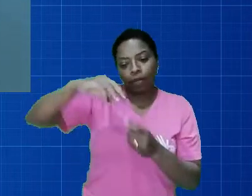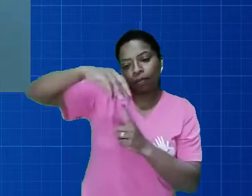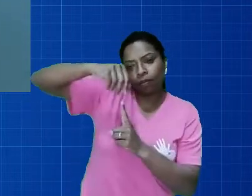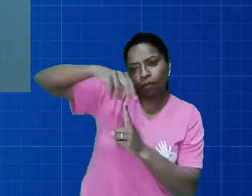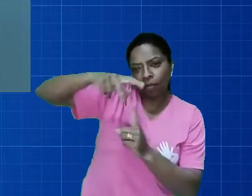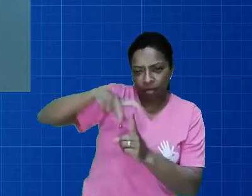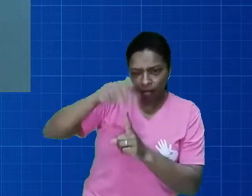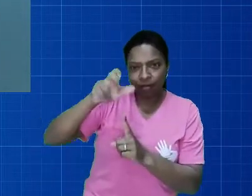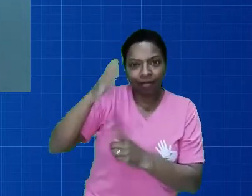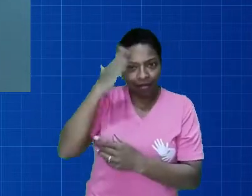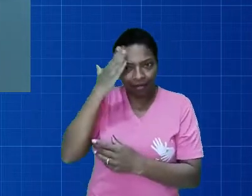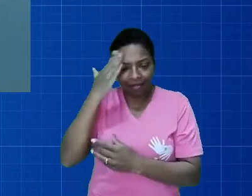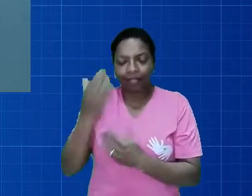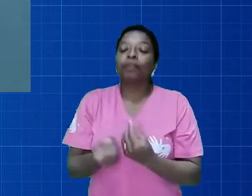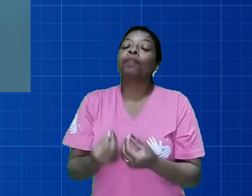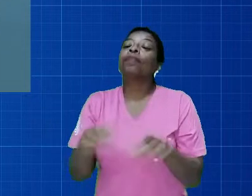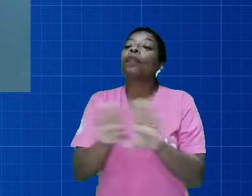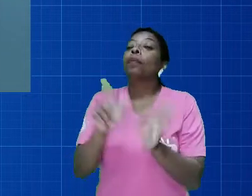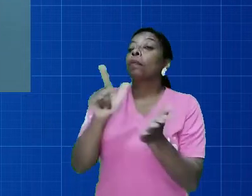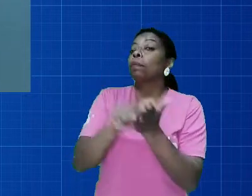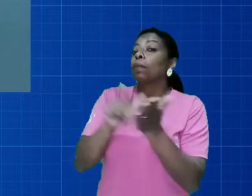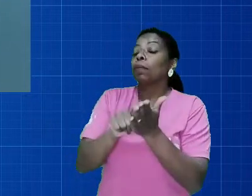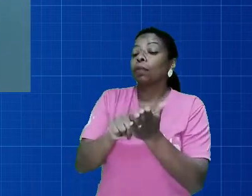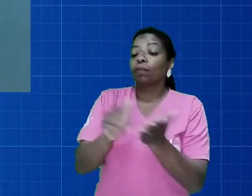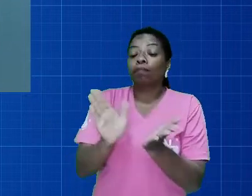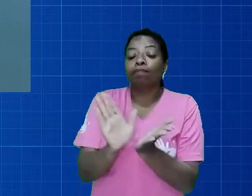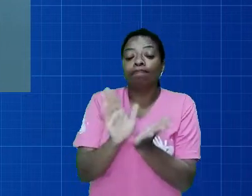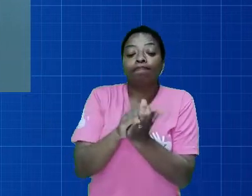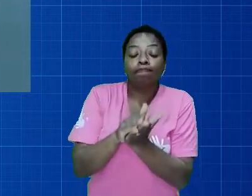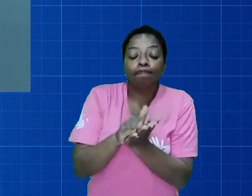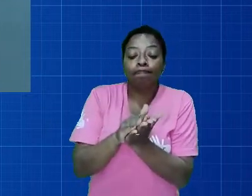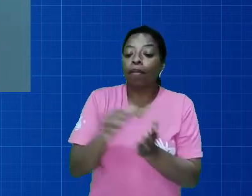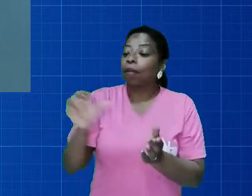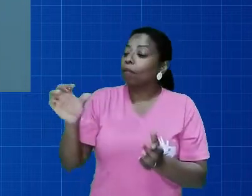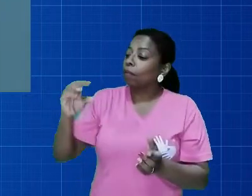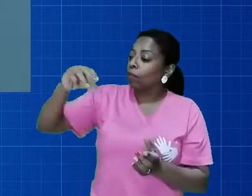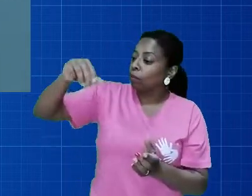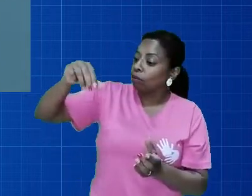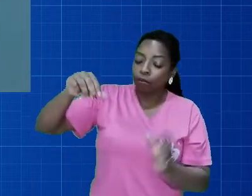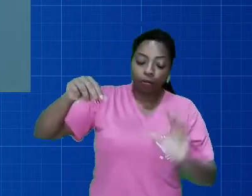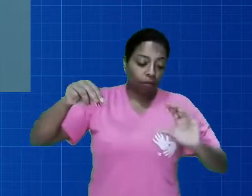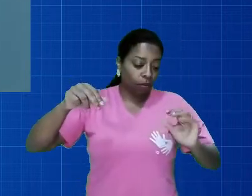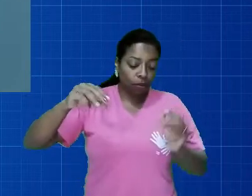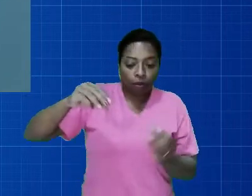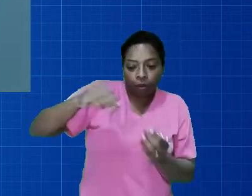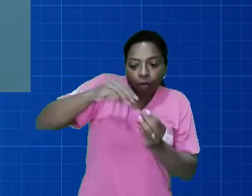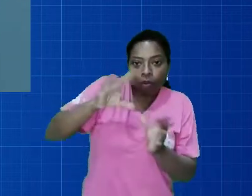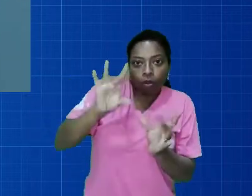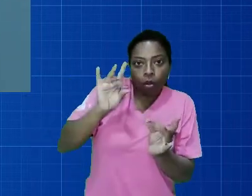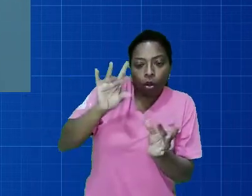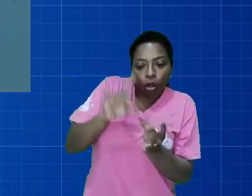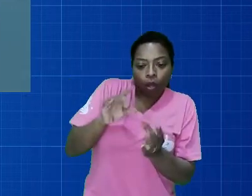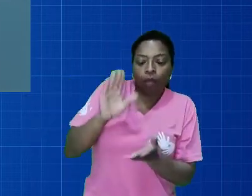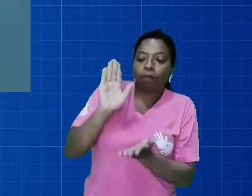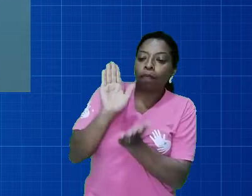de papelão de mercado? E colocar uma tampinha em cima e outra embaixo colada e